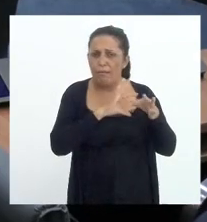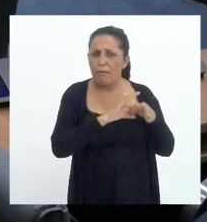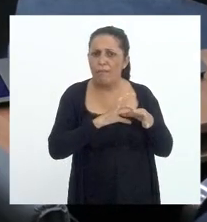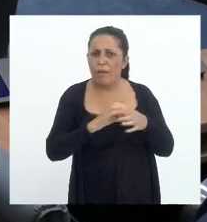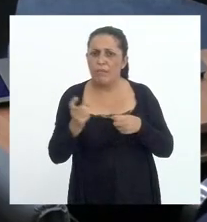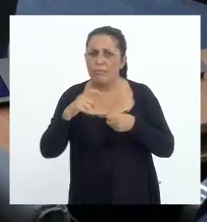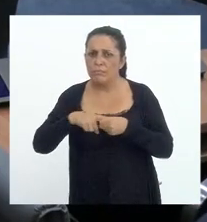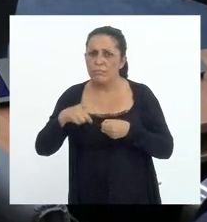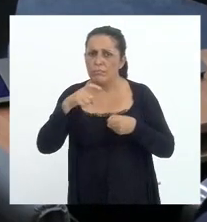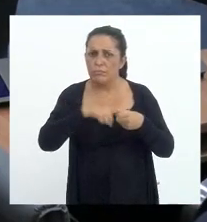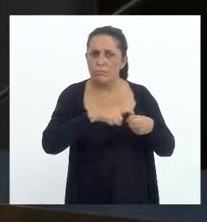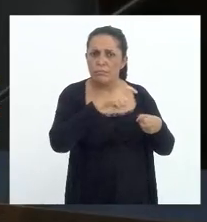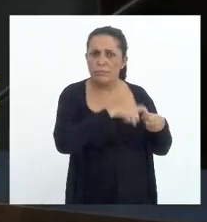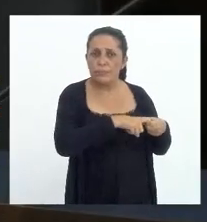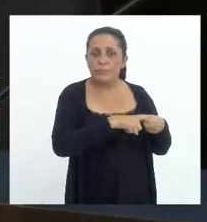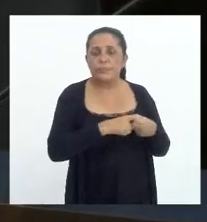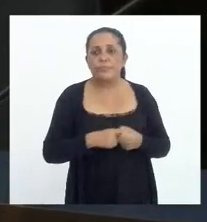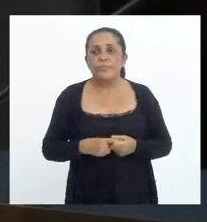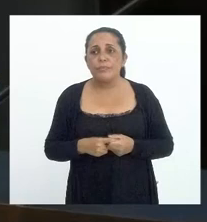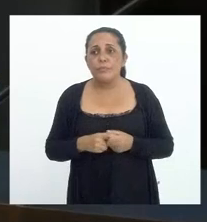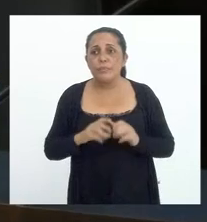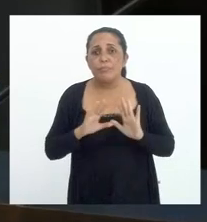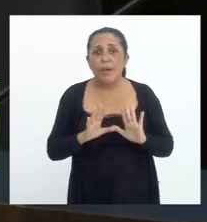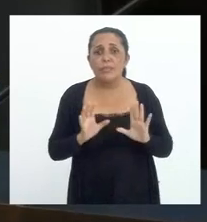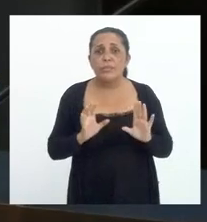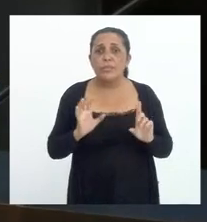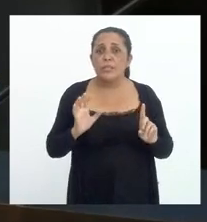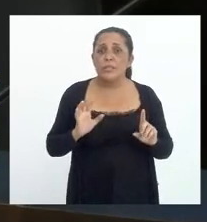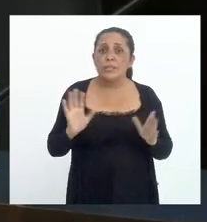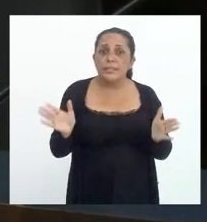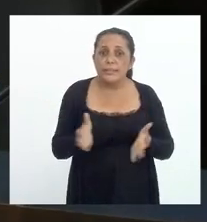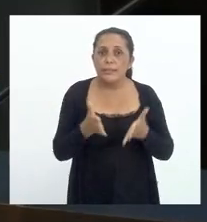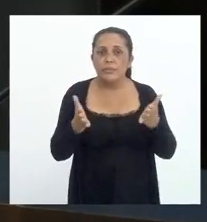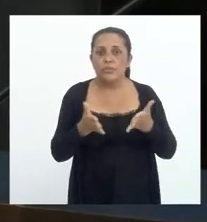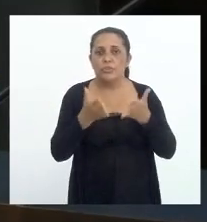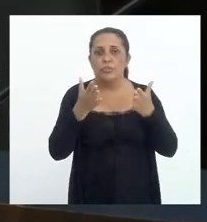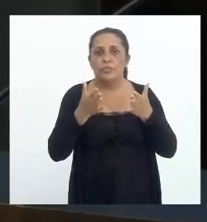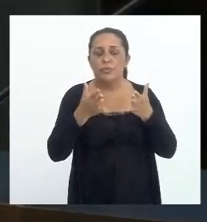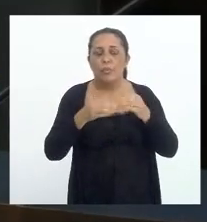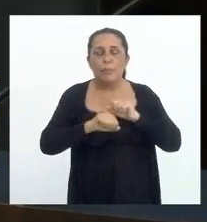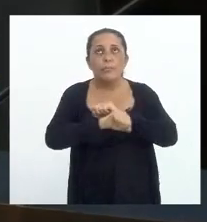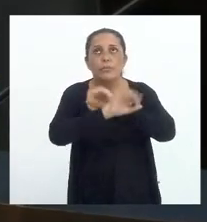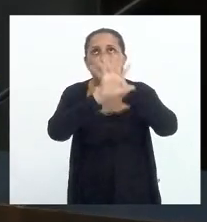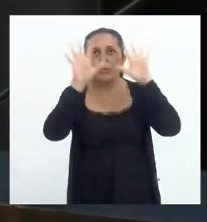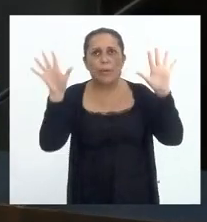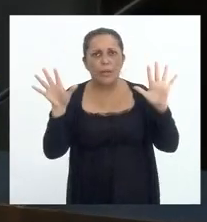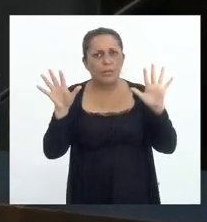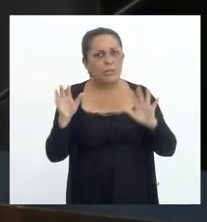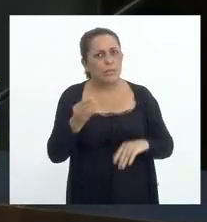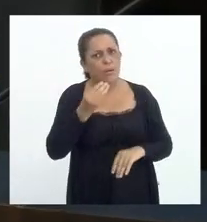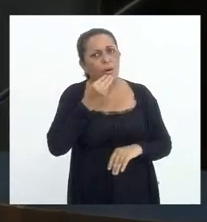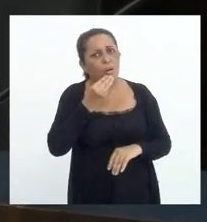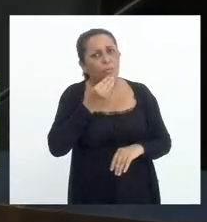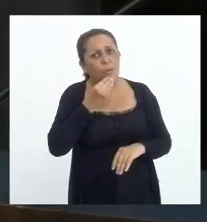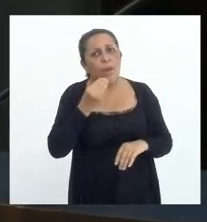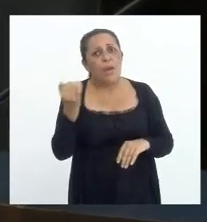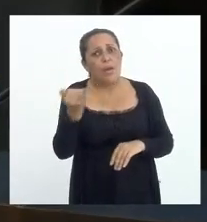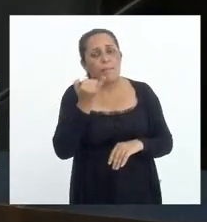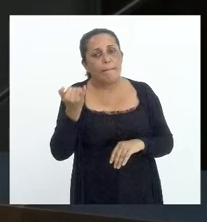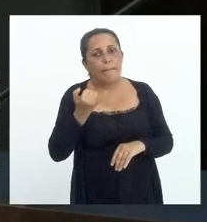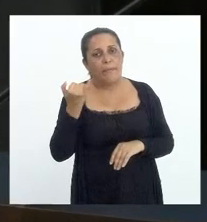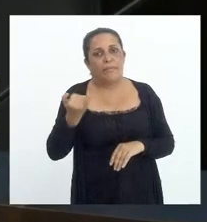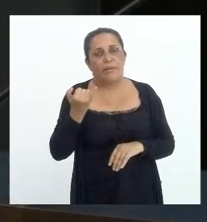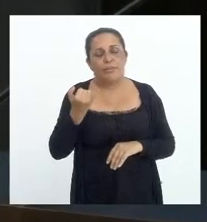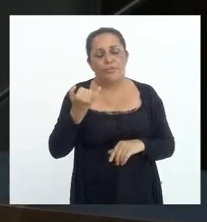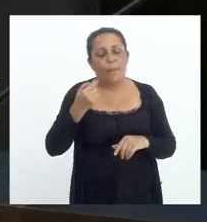gente pode, não especificamente sobre os incentivos, mas à medida que a gente está dando sobre transparência agora, obviamente que eu acho que é importante, até